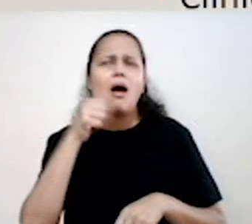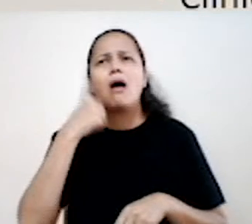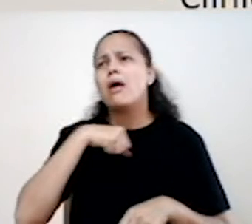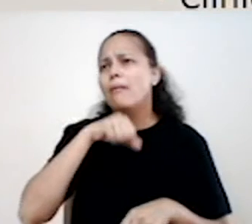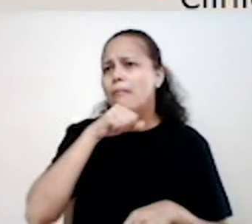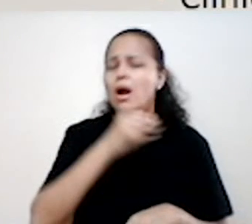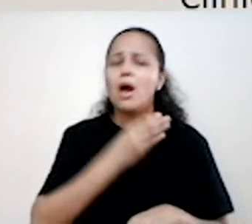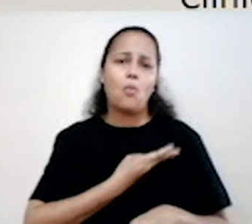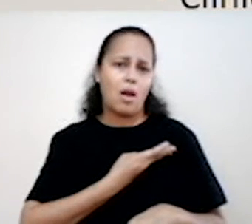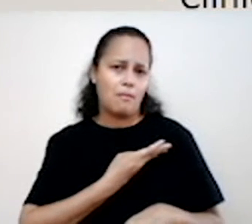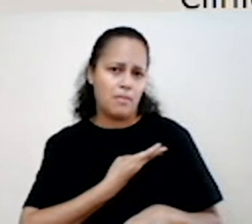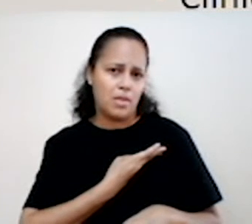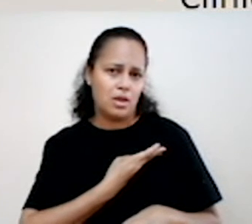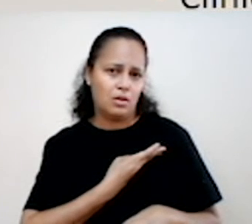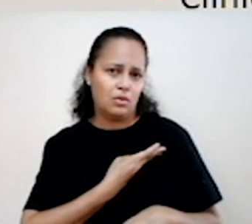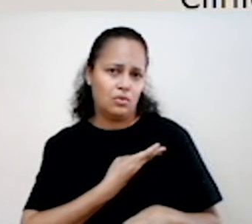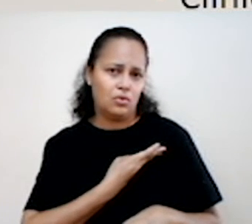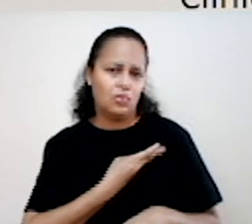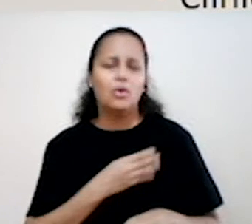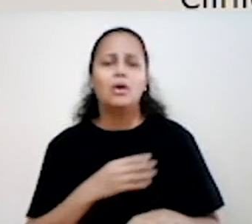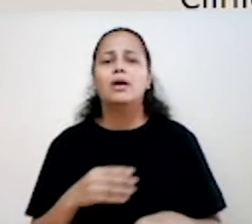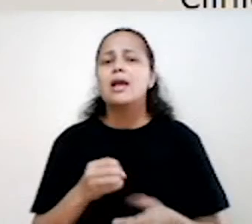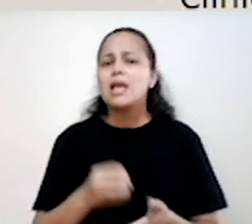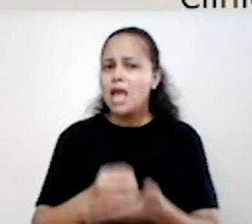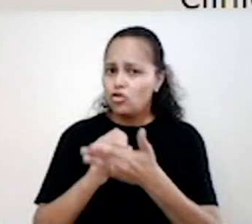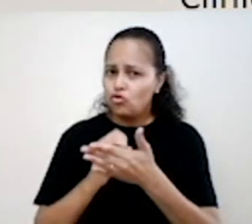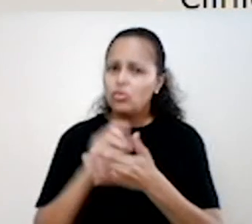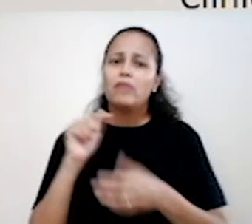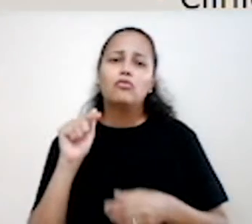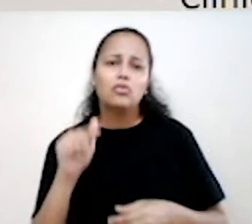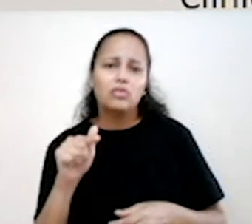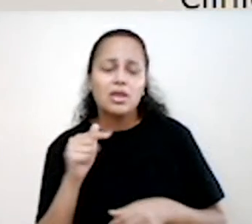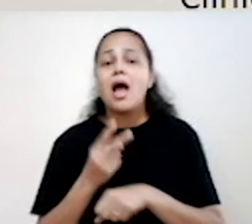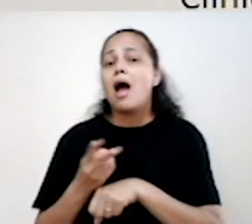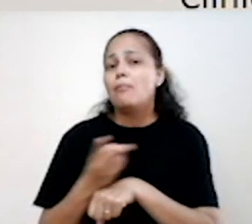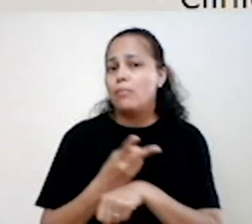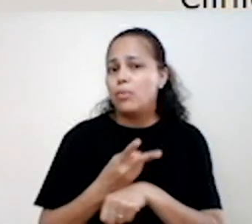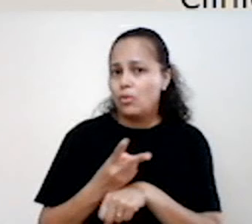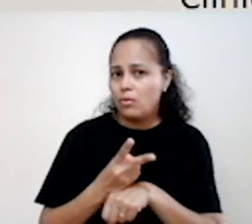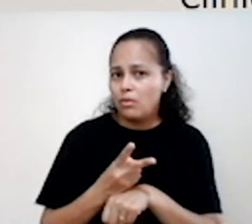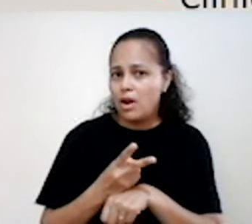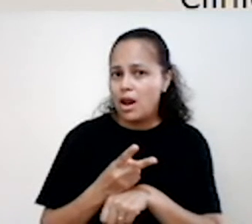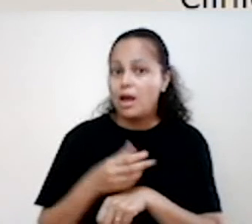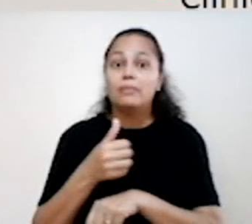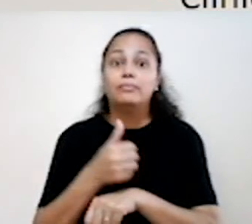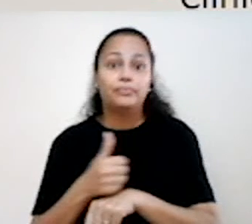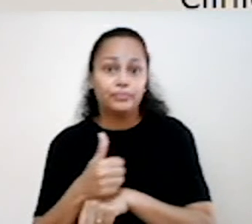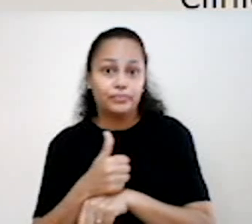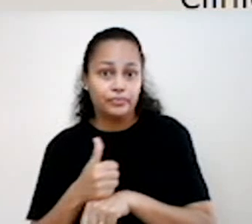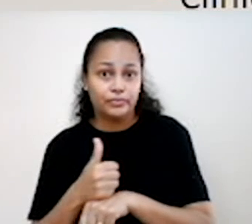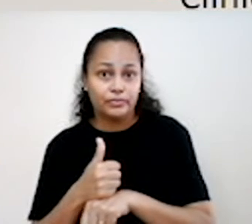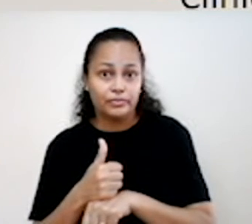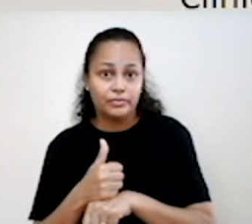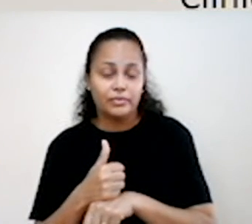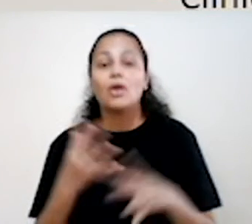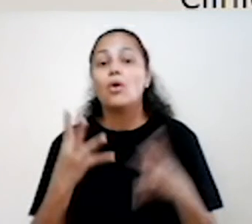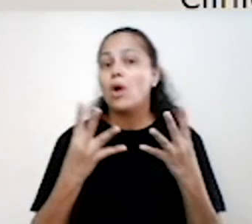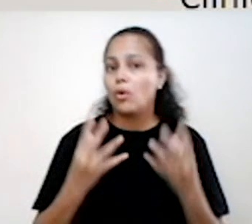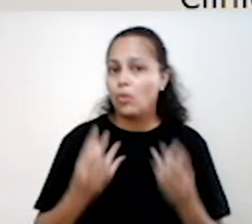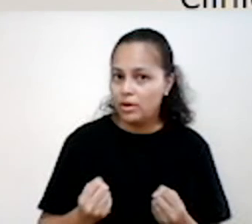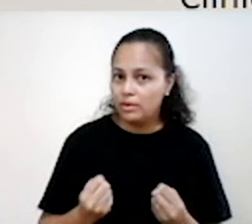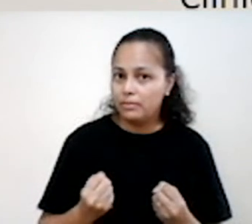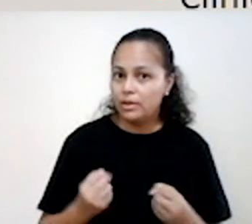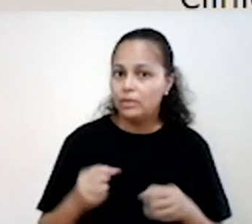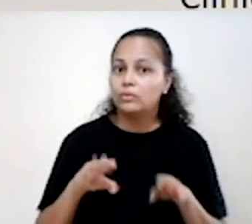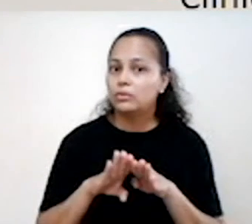sua confiança que poderá te ajudar, para ajudar você na busca desses serviços e também no acolhimento